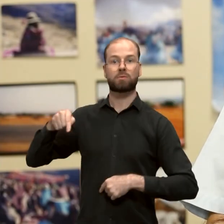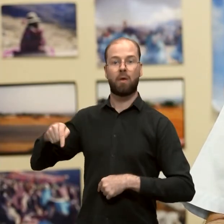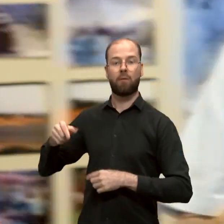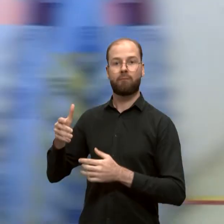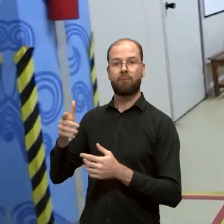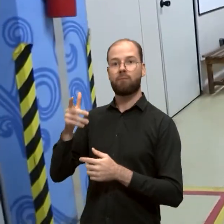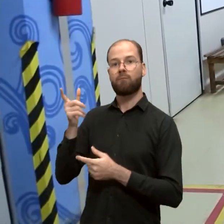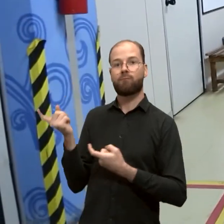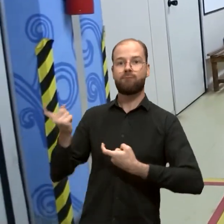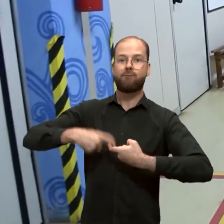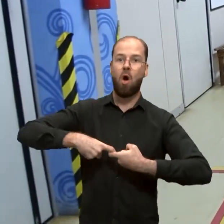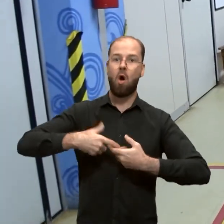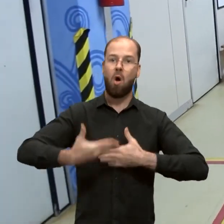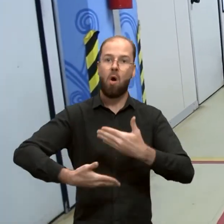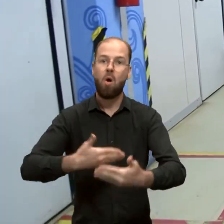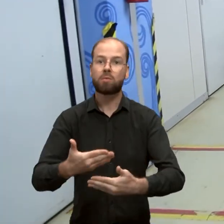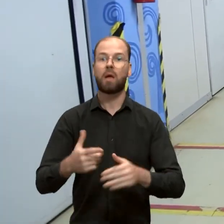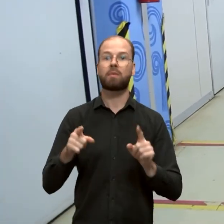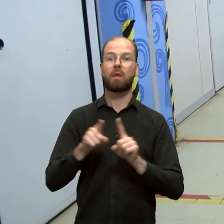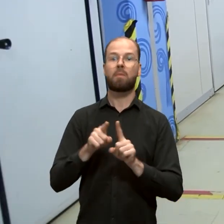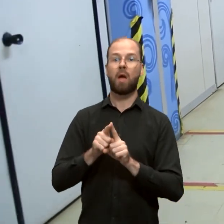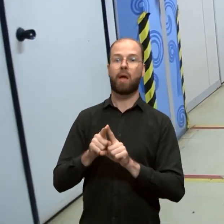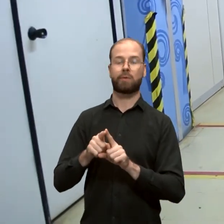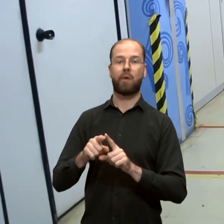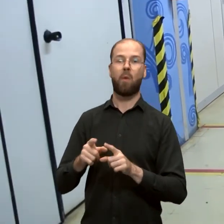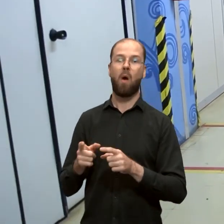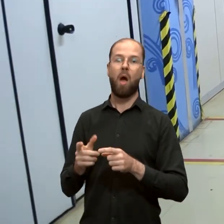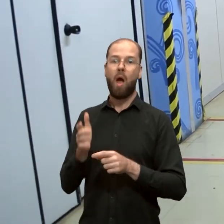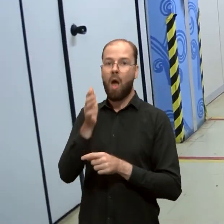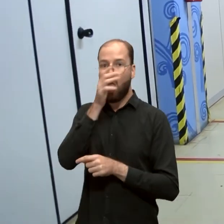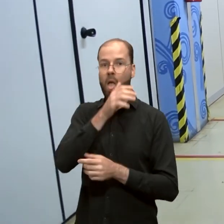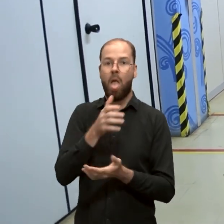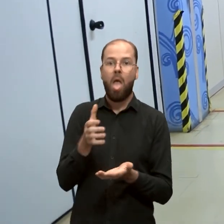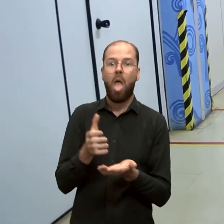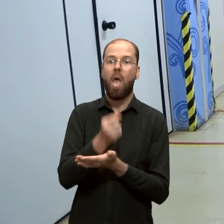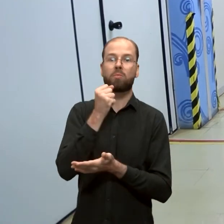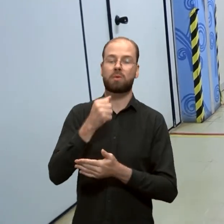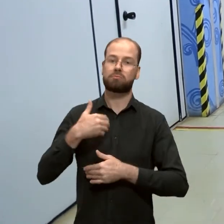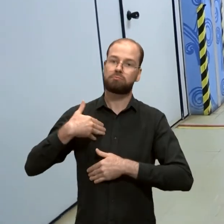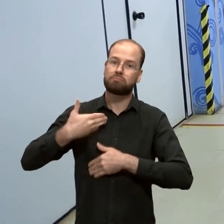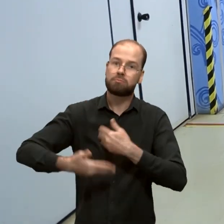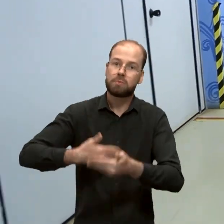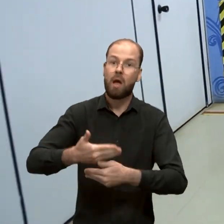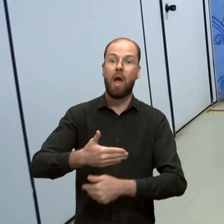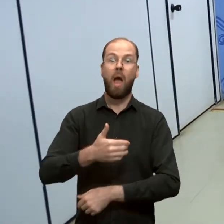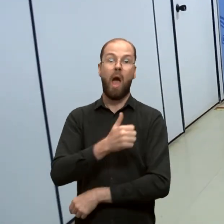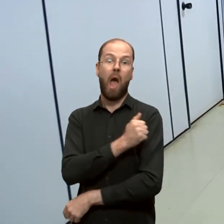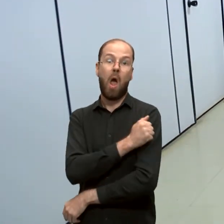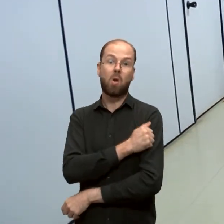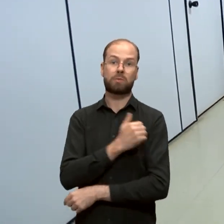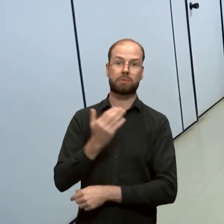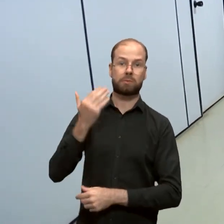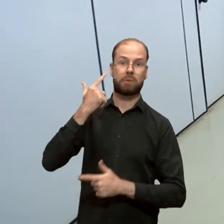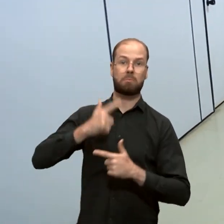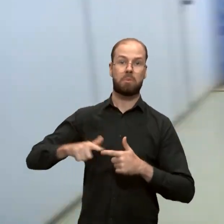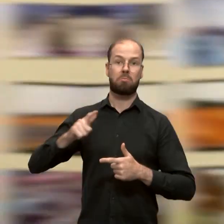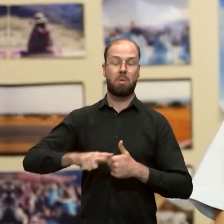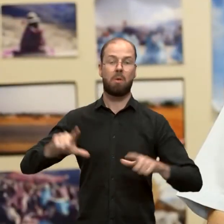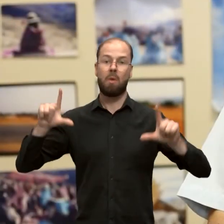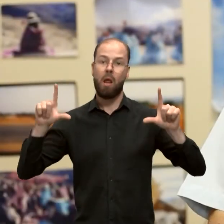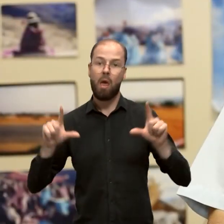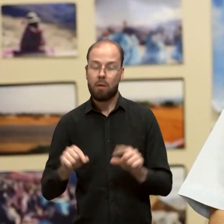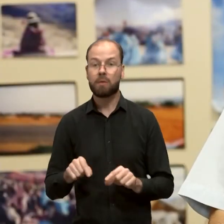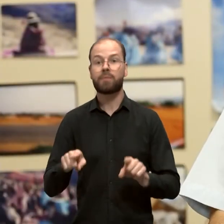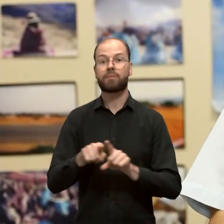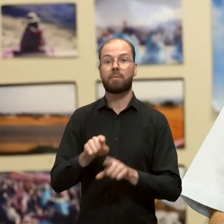recupera uma trajetória de alunos, de problemática. Por exemplo, tem um texto, os